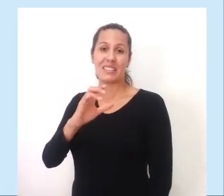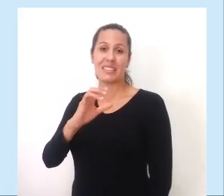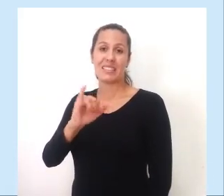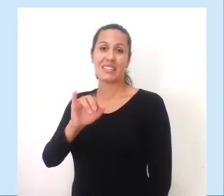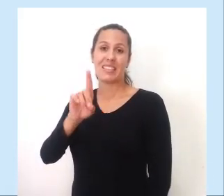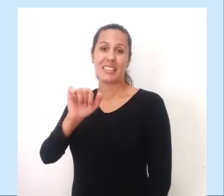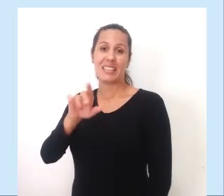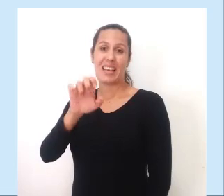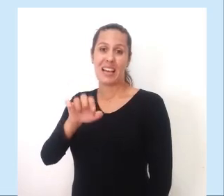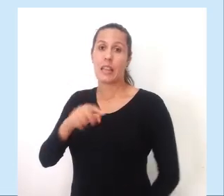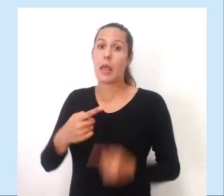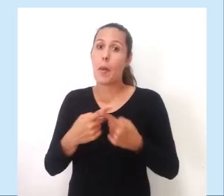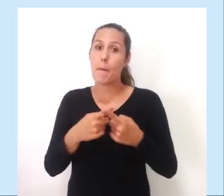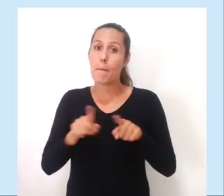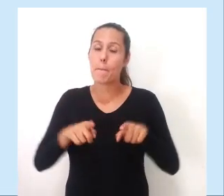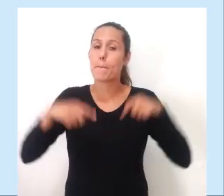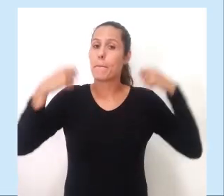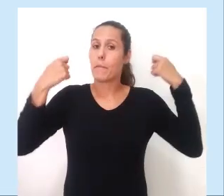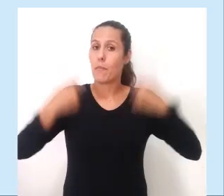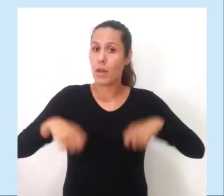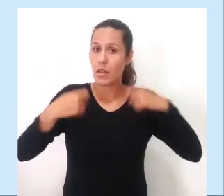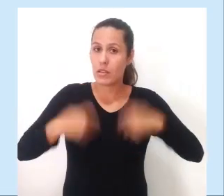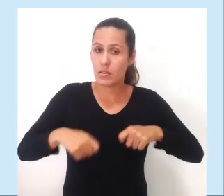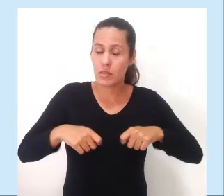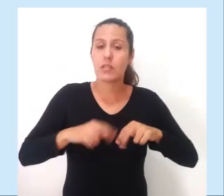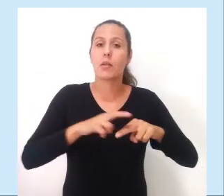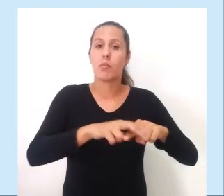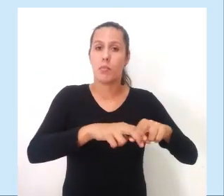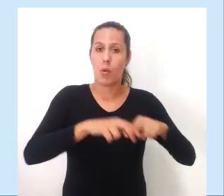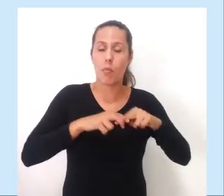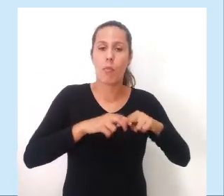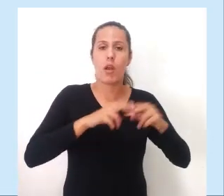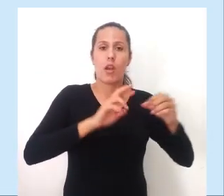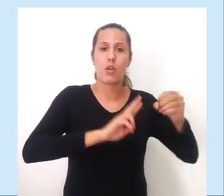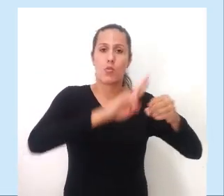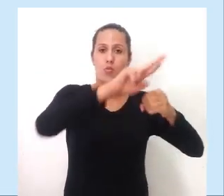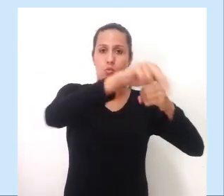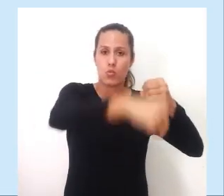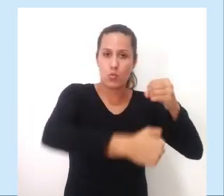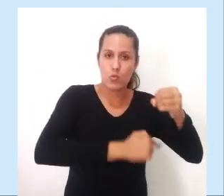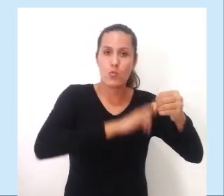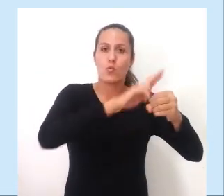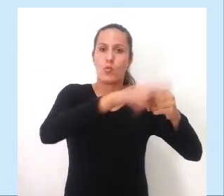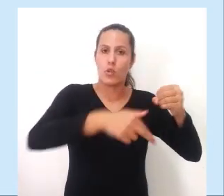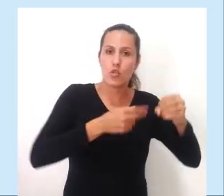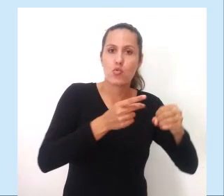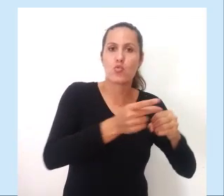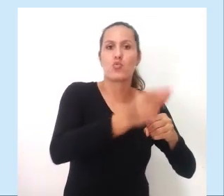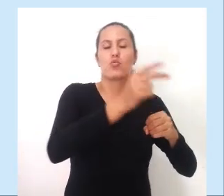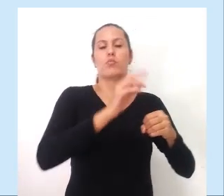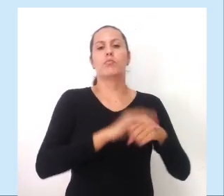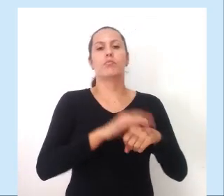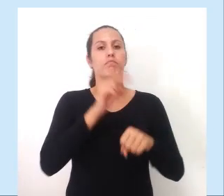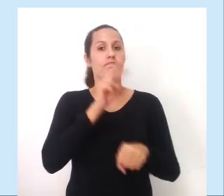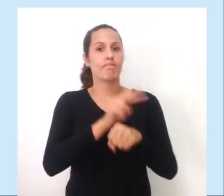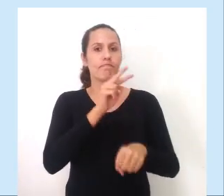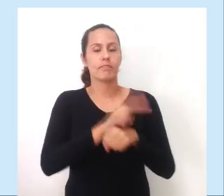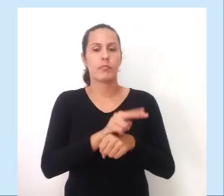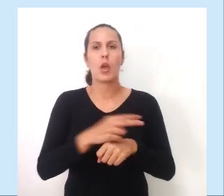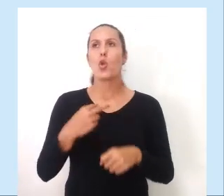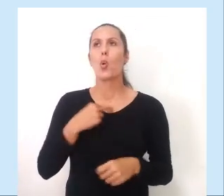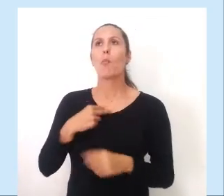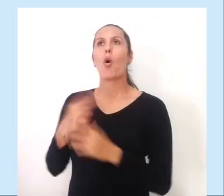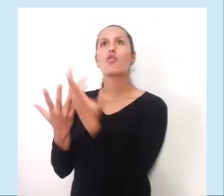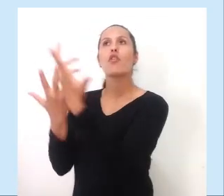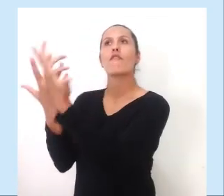Porém, tem que ser de forma sustentável. Eu não posso acabar com o meu